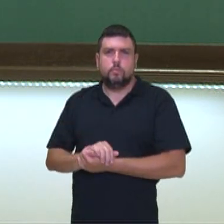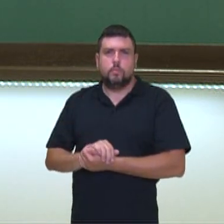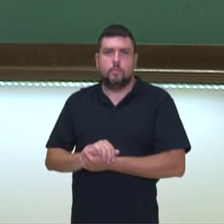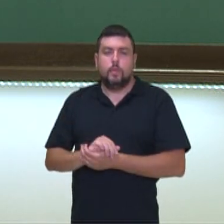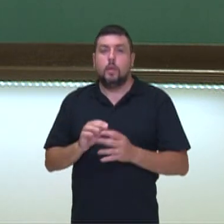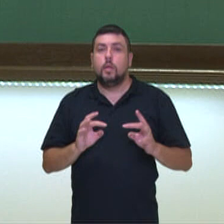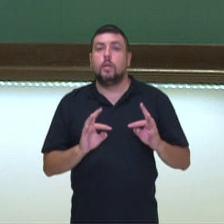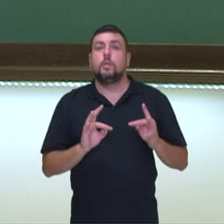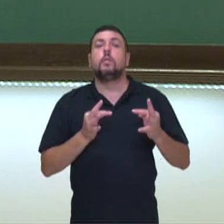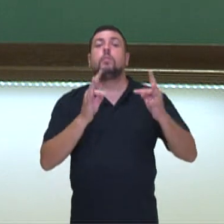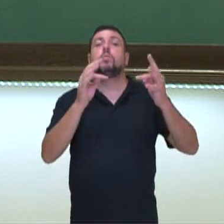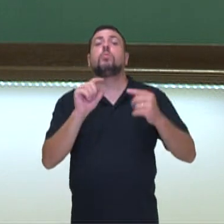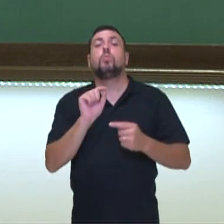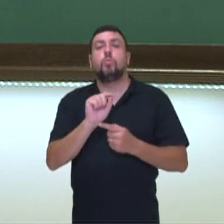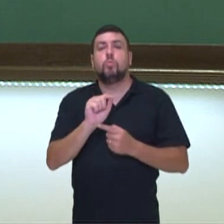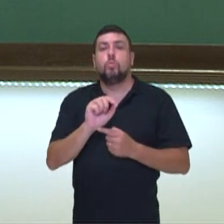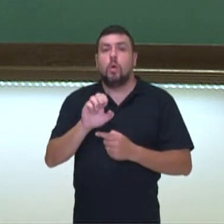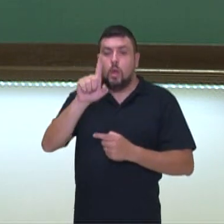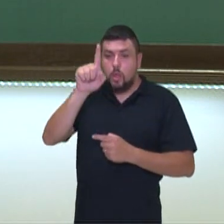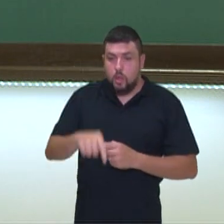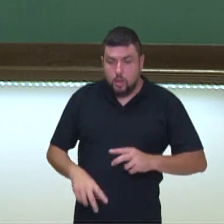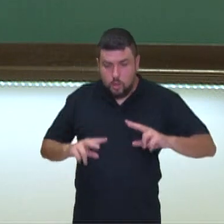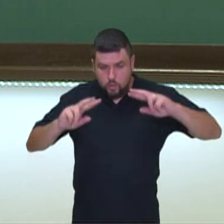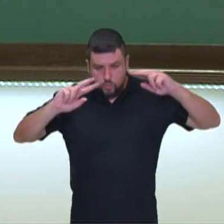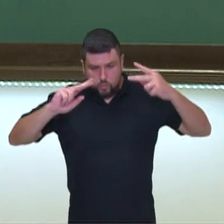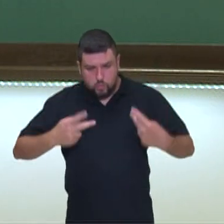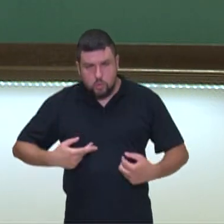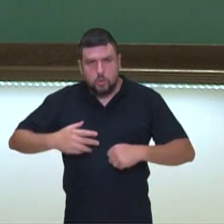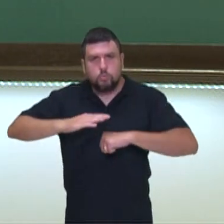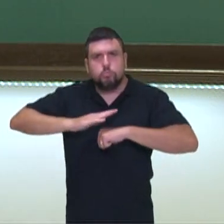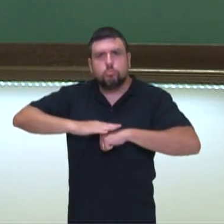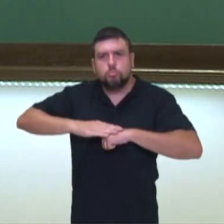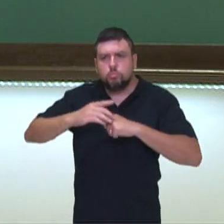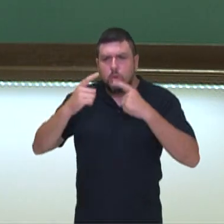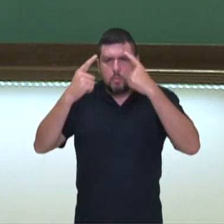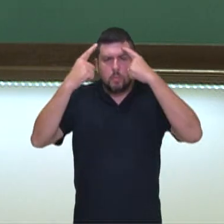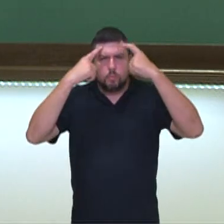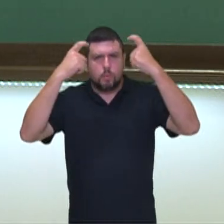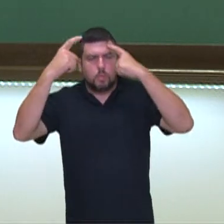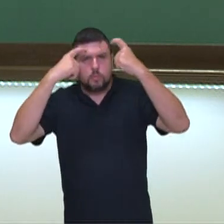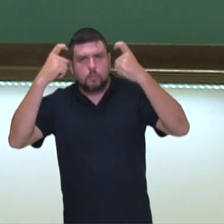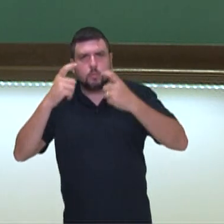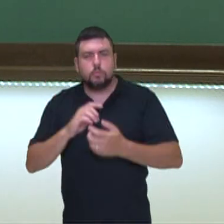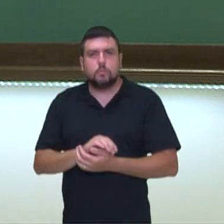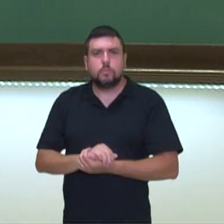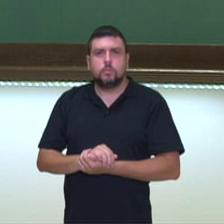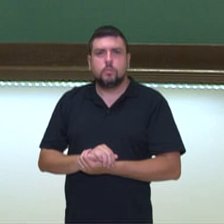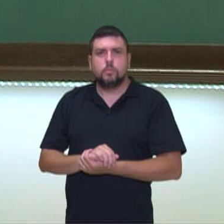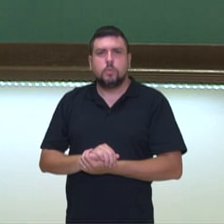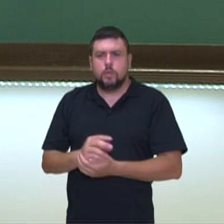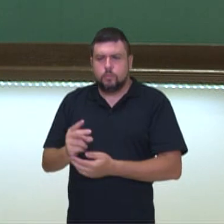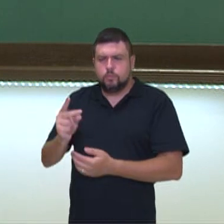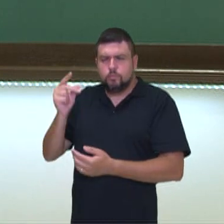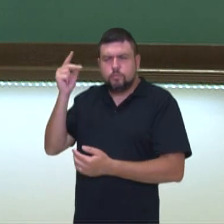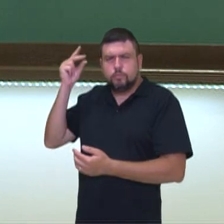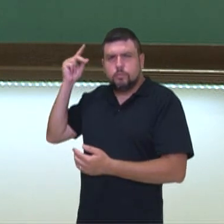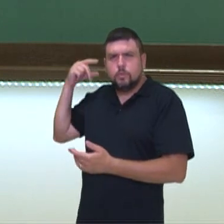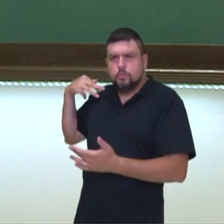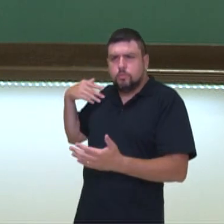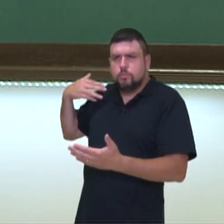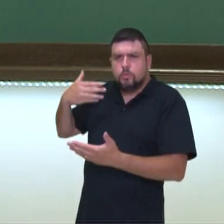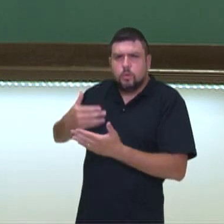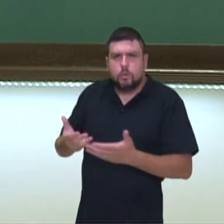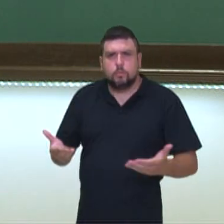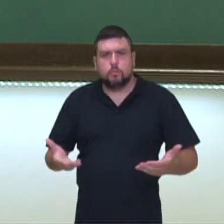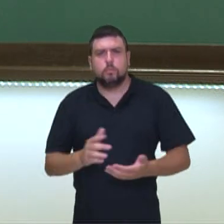é tudo que o ser humano cria, criará ou já criou, desde a pré-história até os dias de